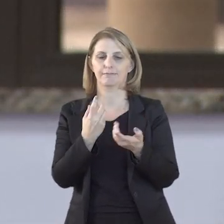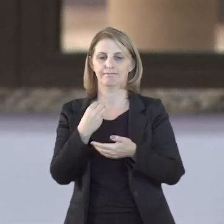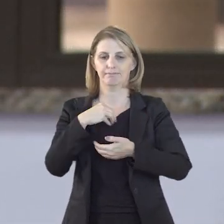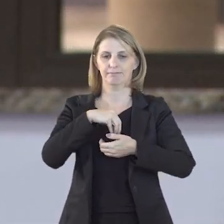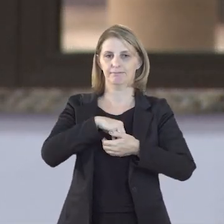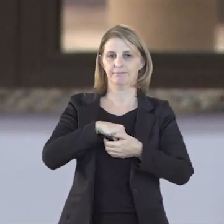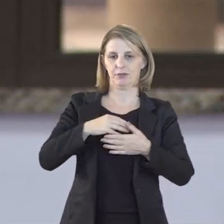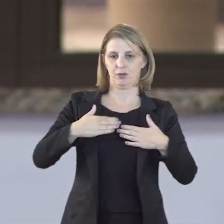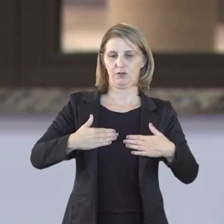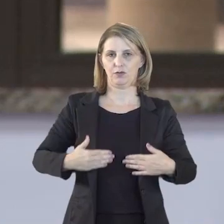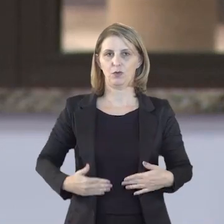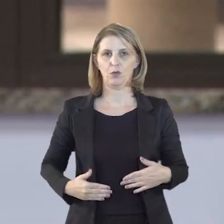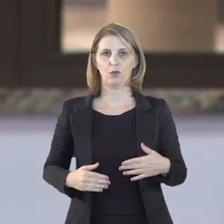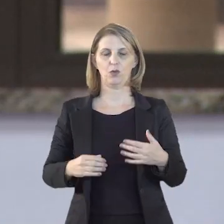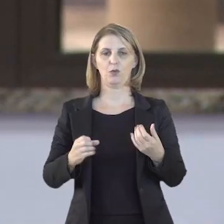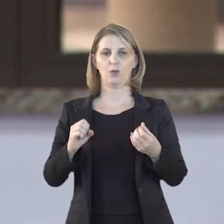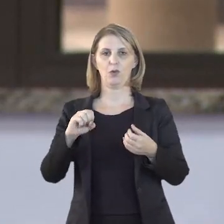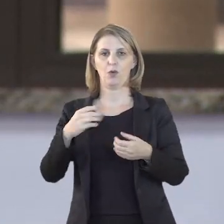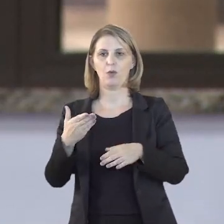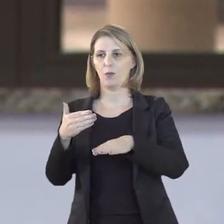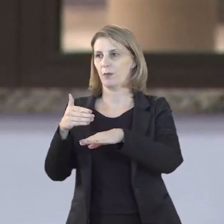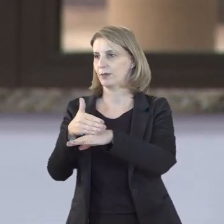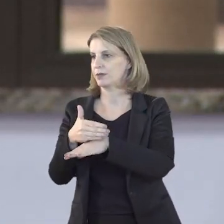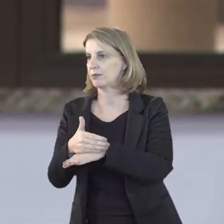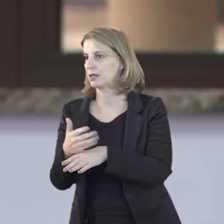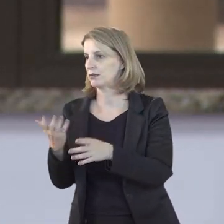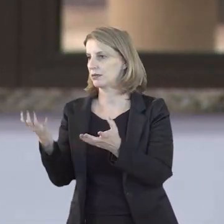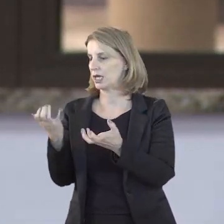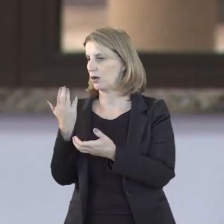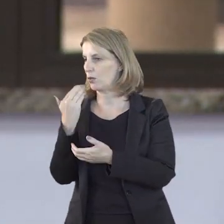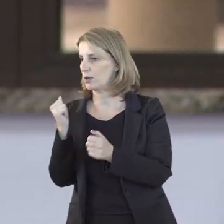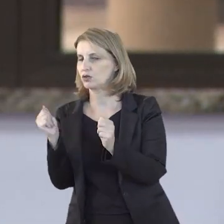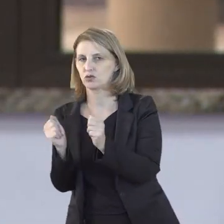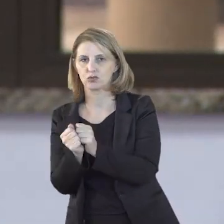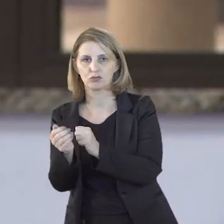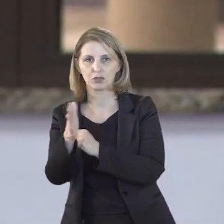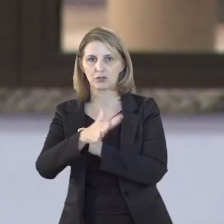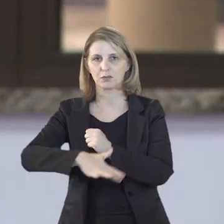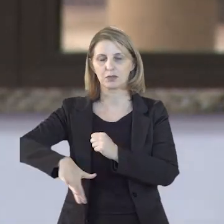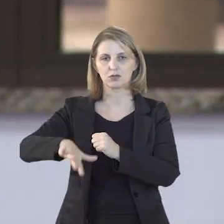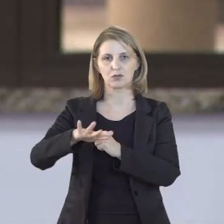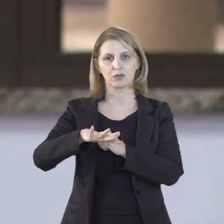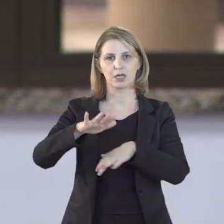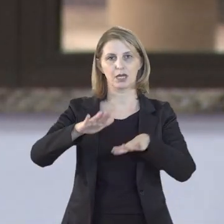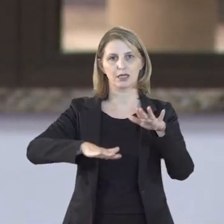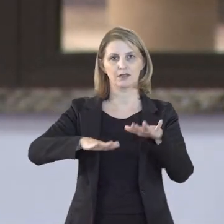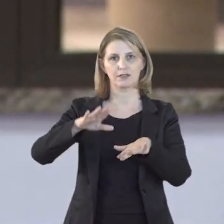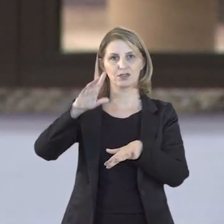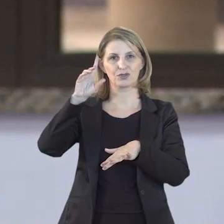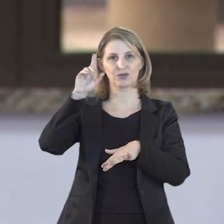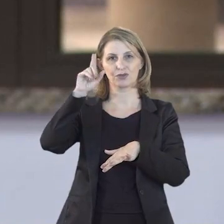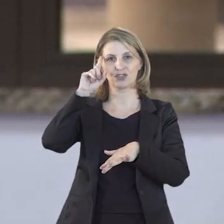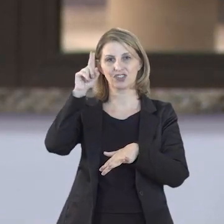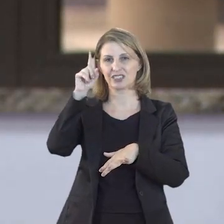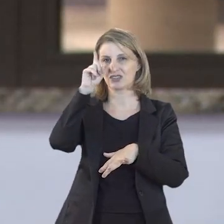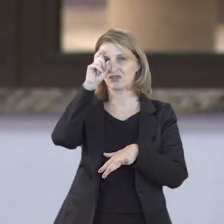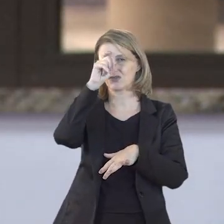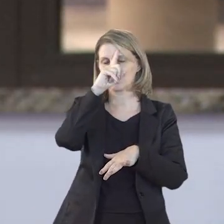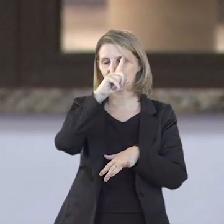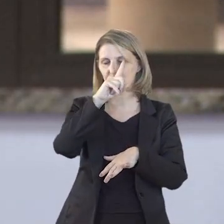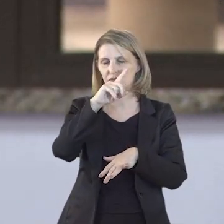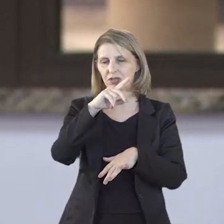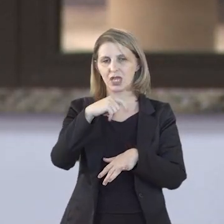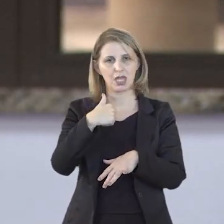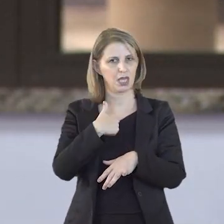essas confraternizações internas, né? Porque a gente está participando e a gente quer comer algo bom. Muitas vezes a gente está num